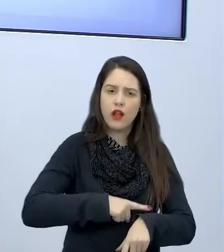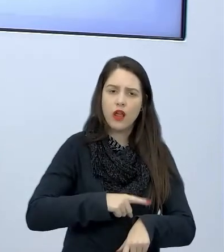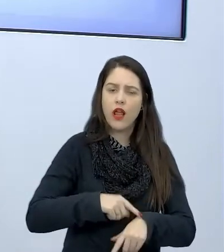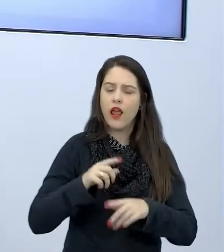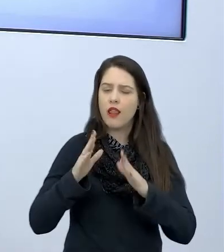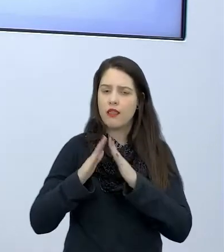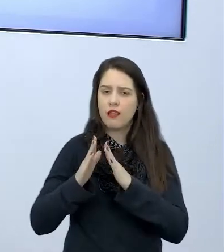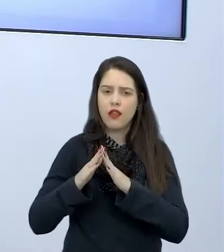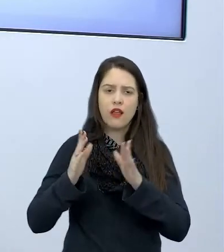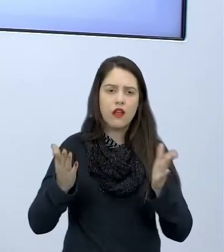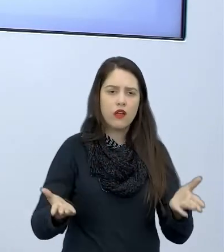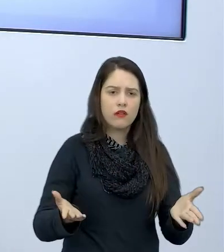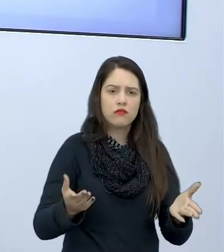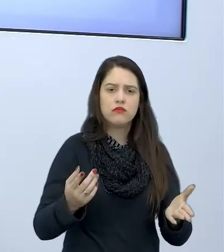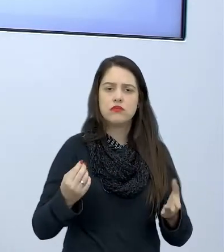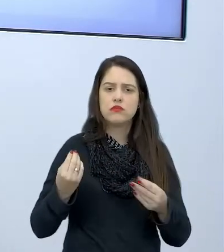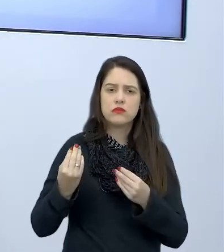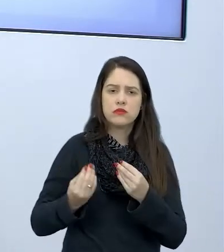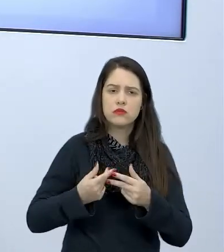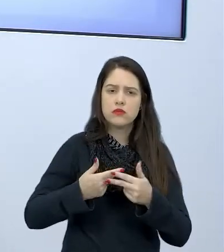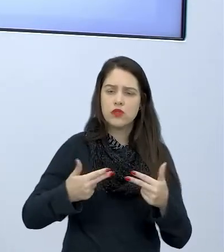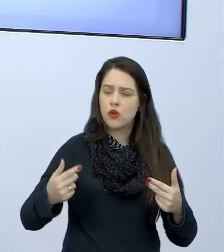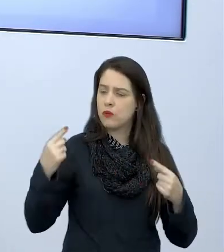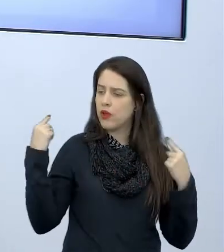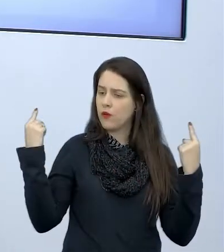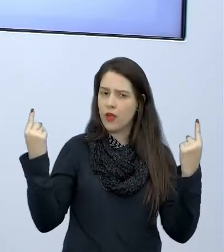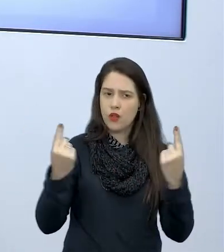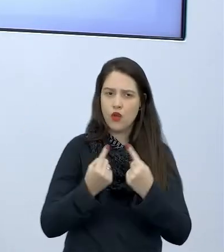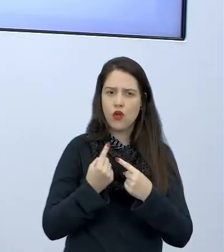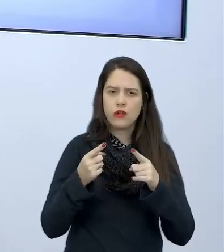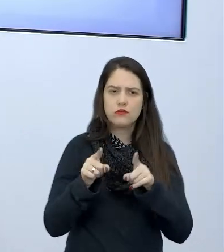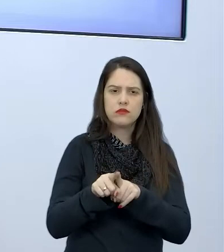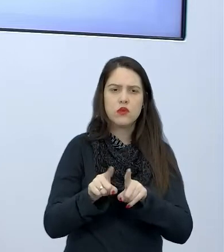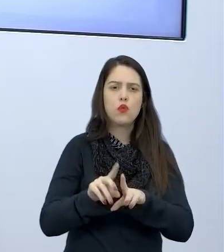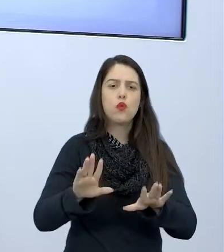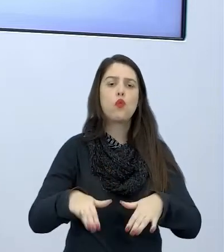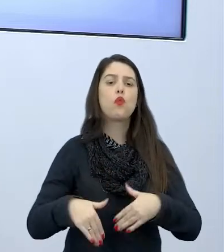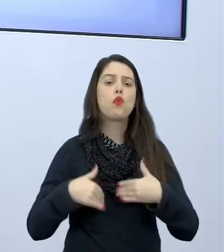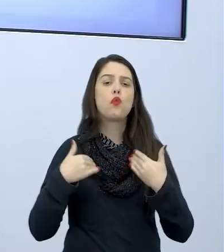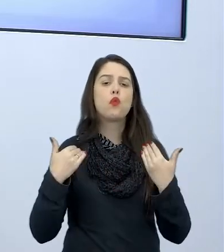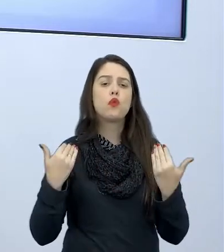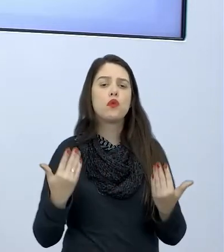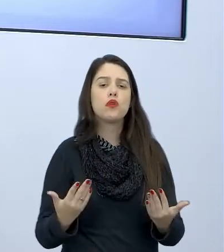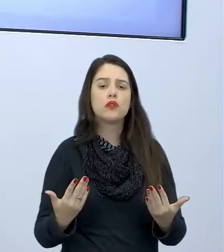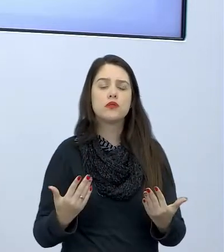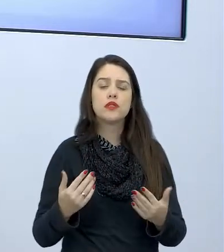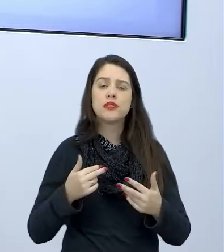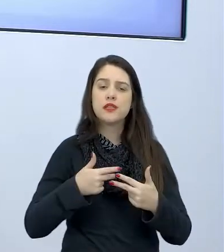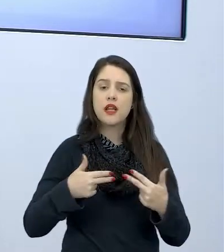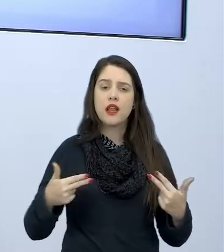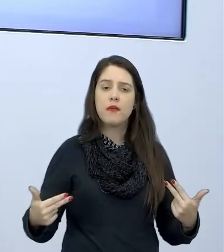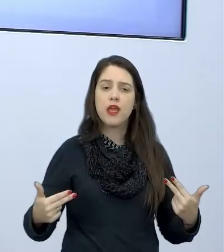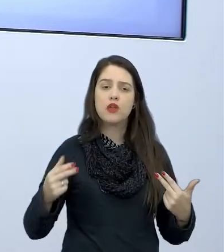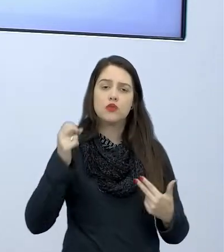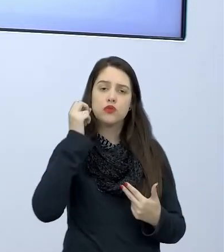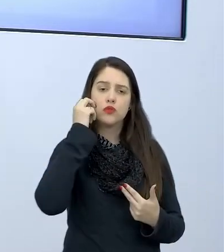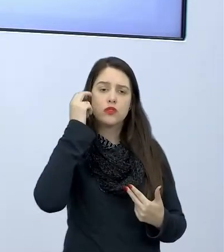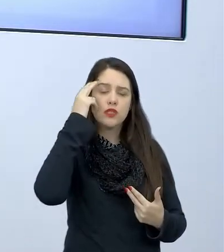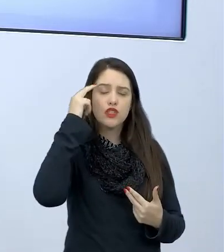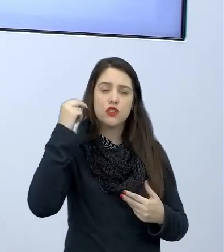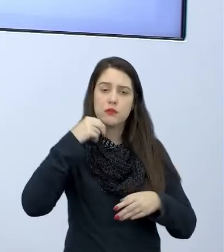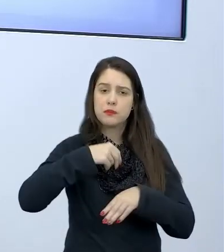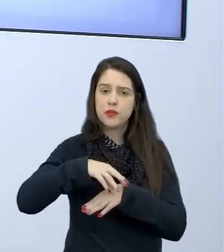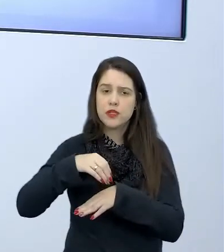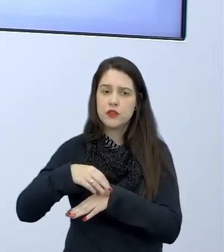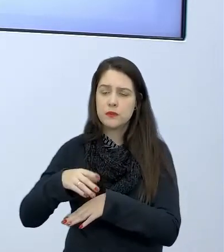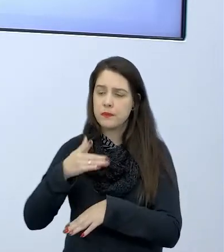mora, com as pessoas ao seu redor, de quais são esses elementos culturais que a gente passa de pai